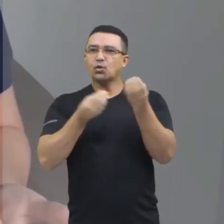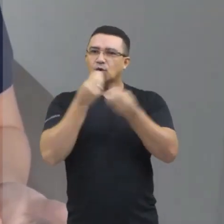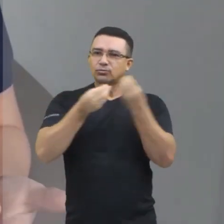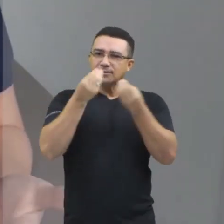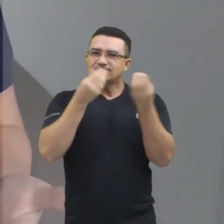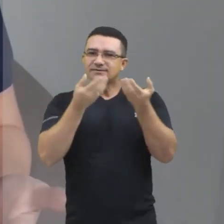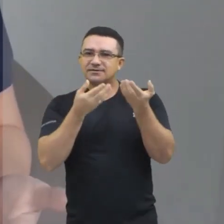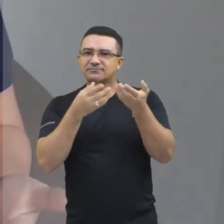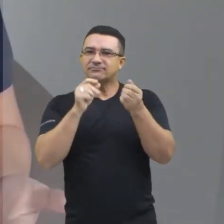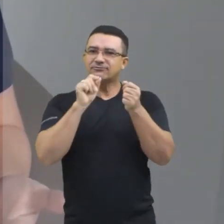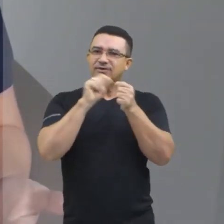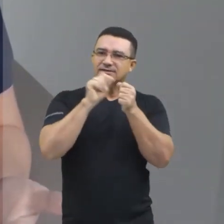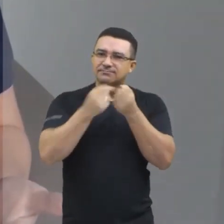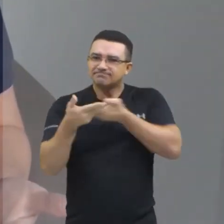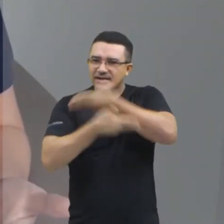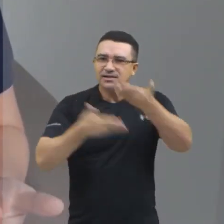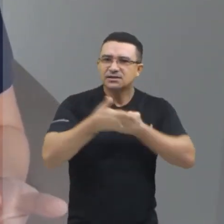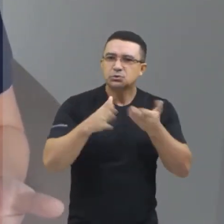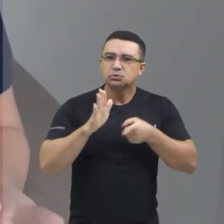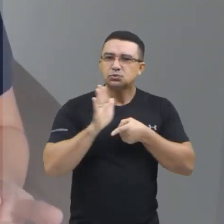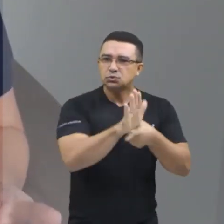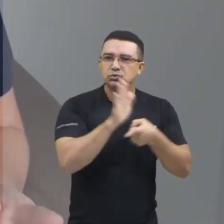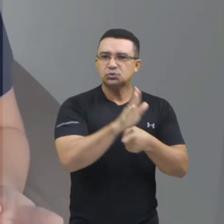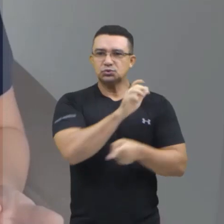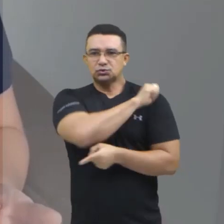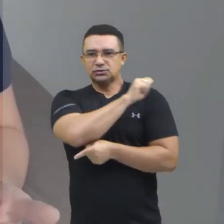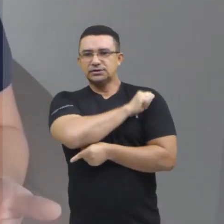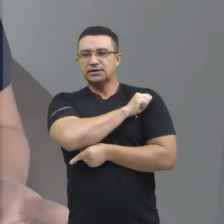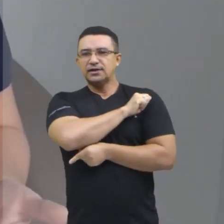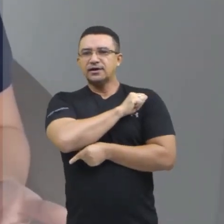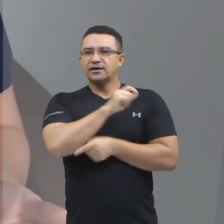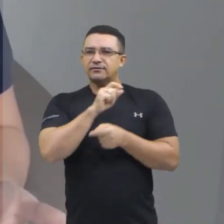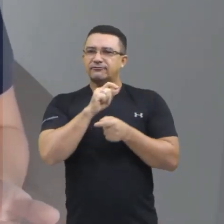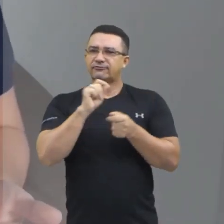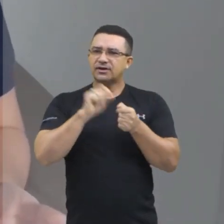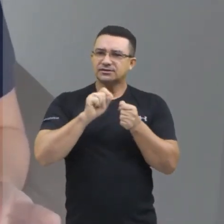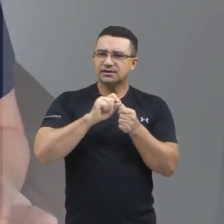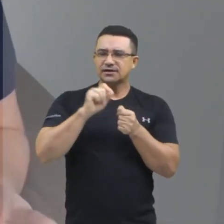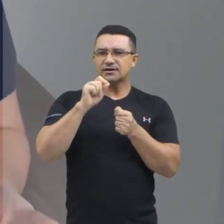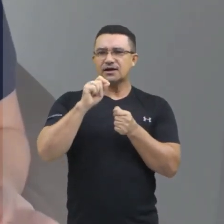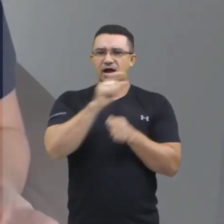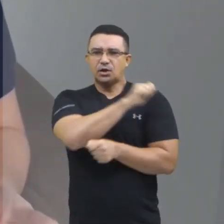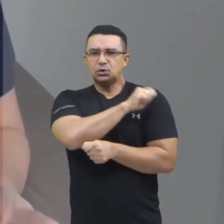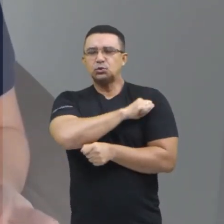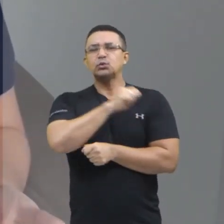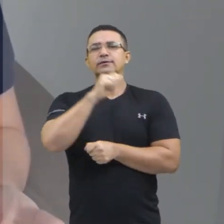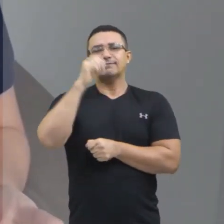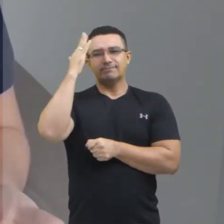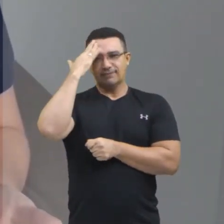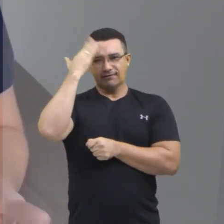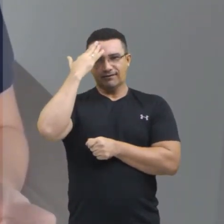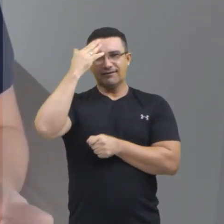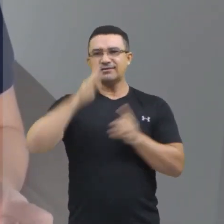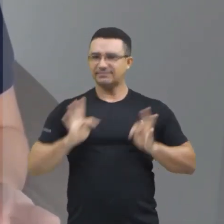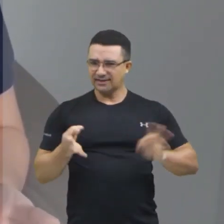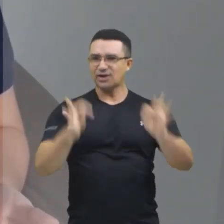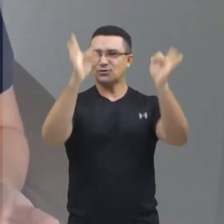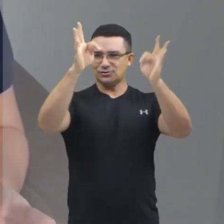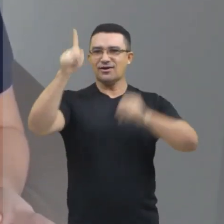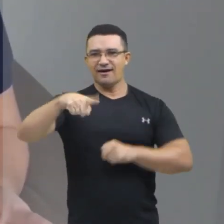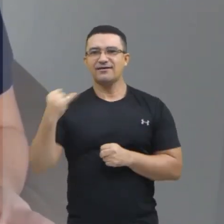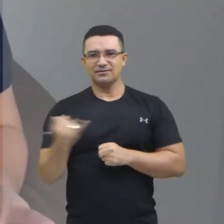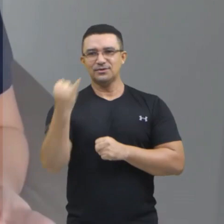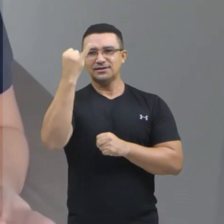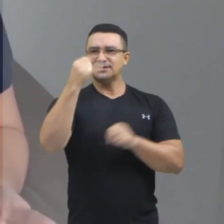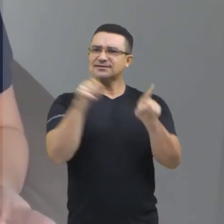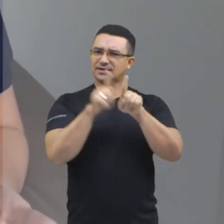alunos. Saber fazer eles entenderem que a tecnologia ela é importante, que a gente precisa